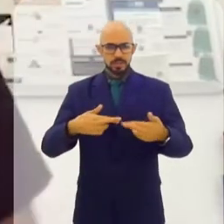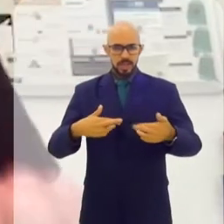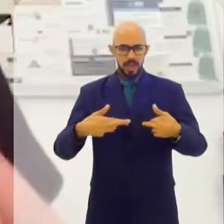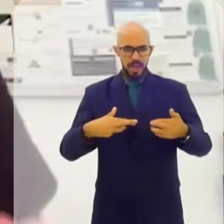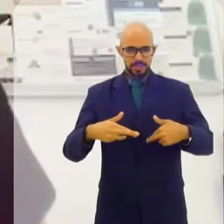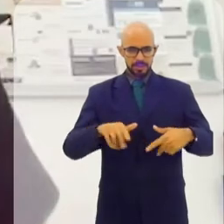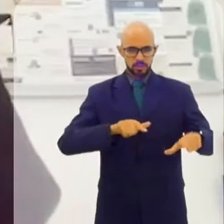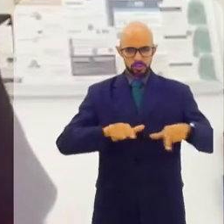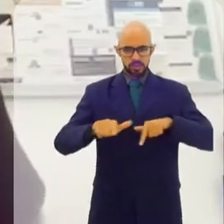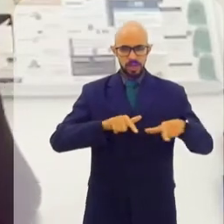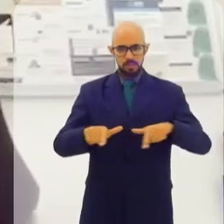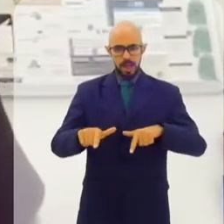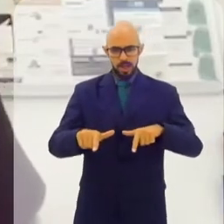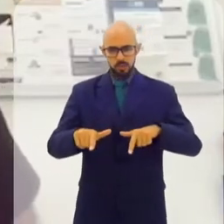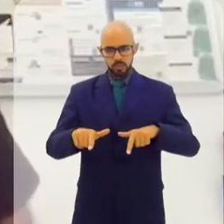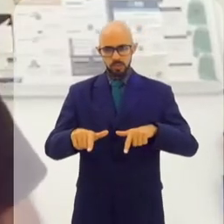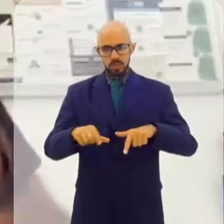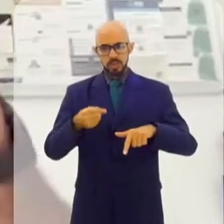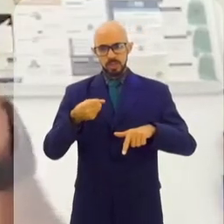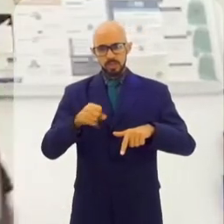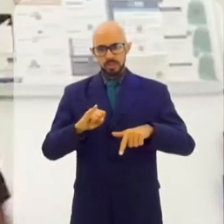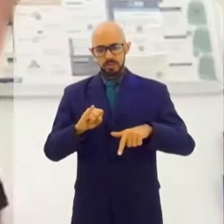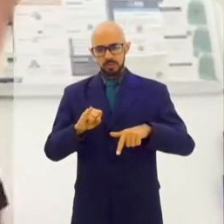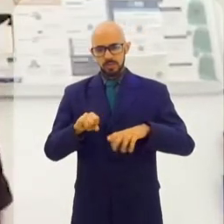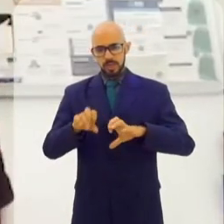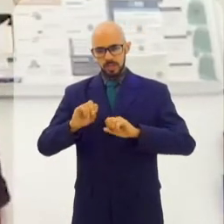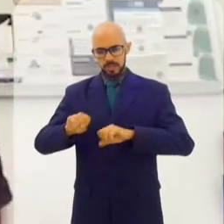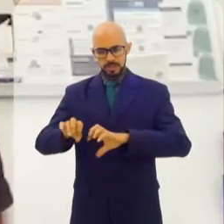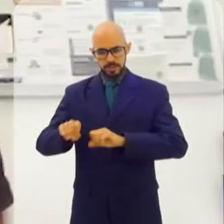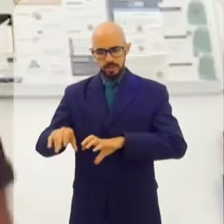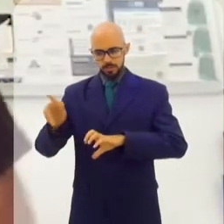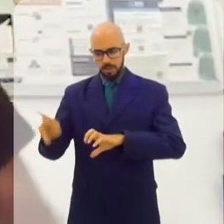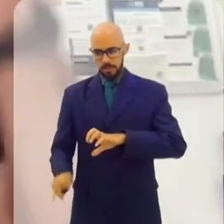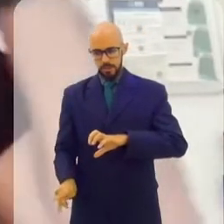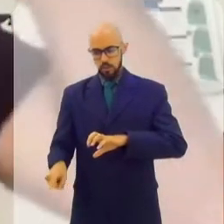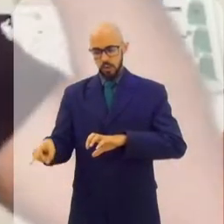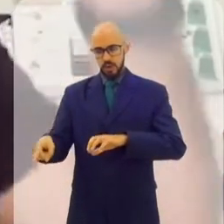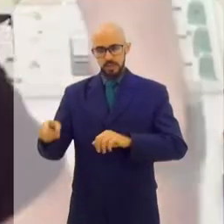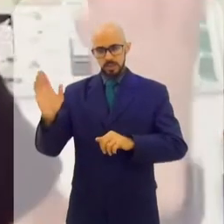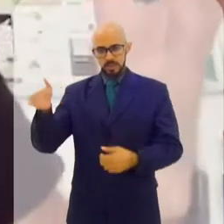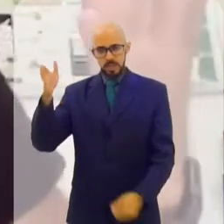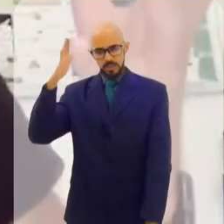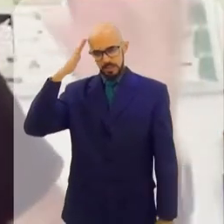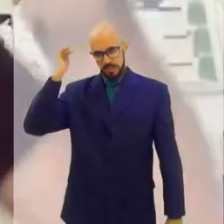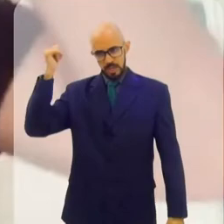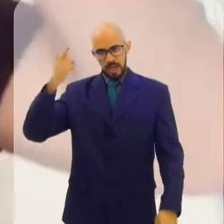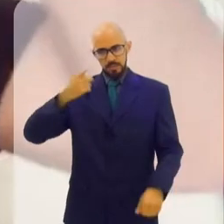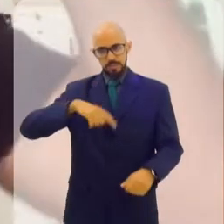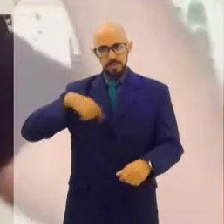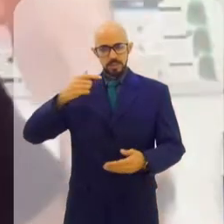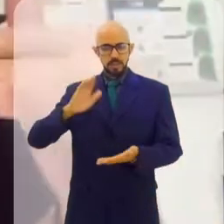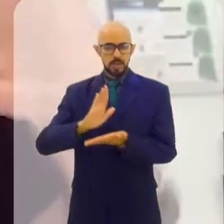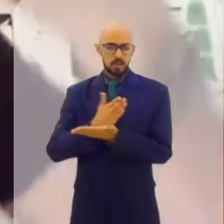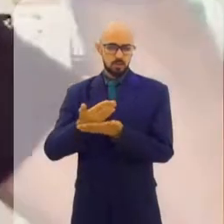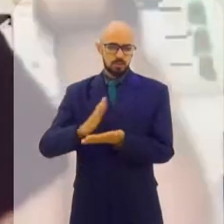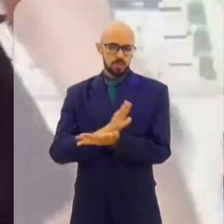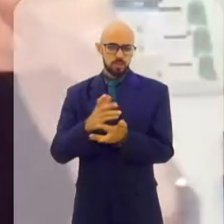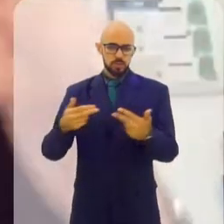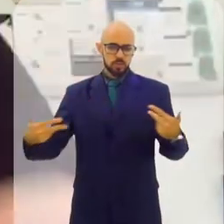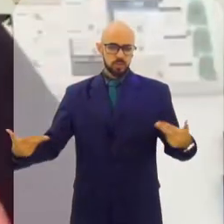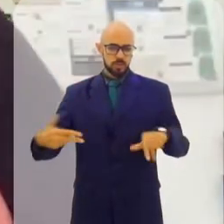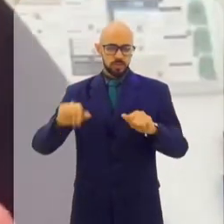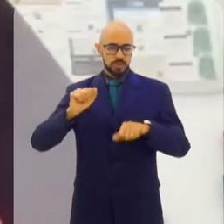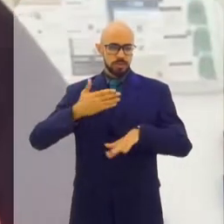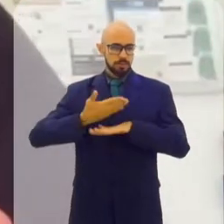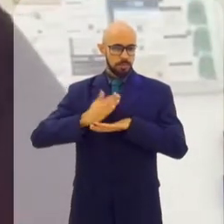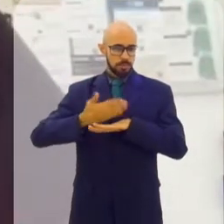da relação de trabalho mesmo, se você forma uma pessoa já com essas questões,